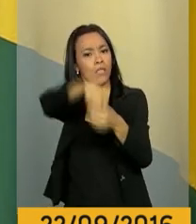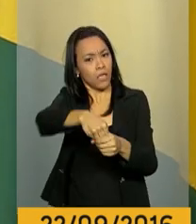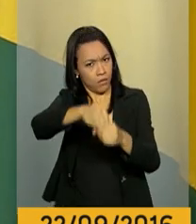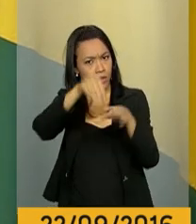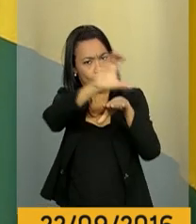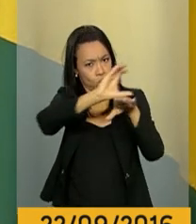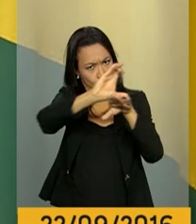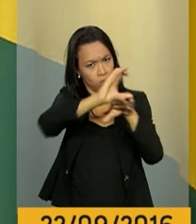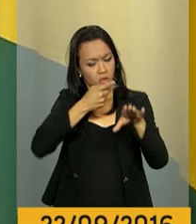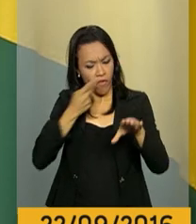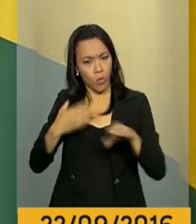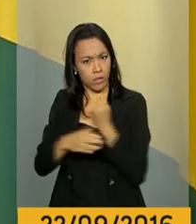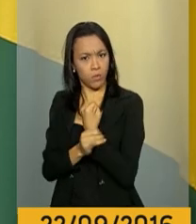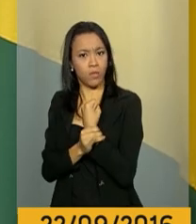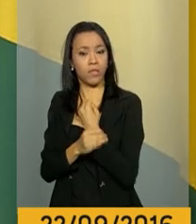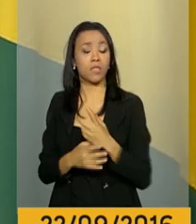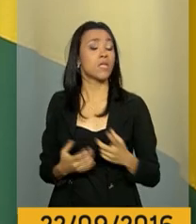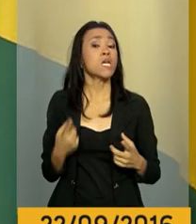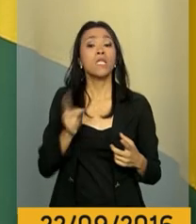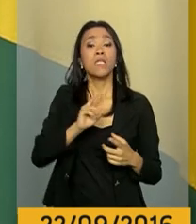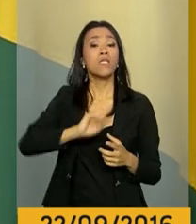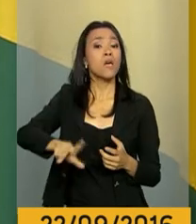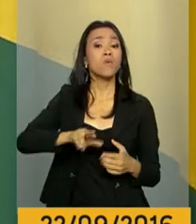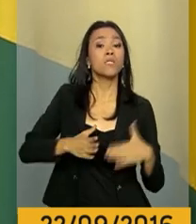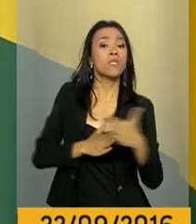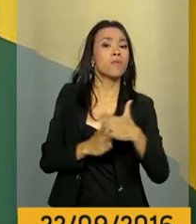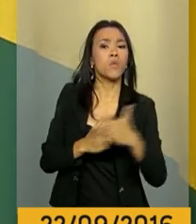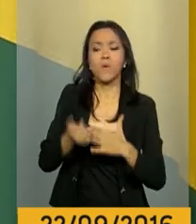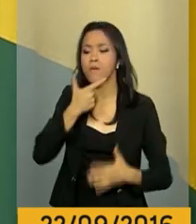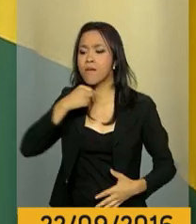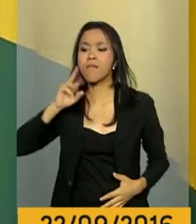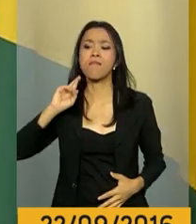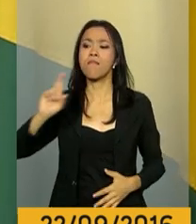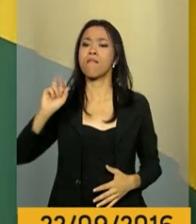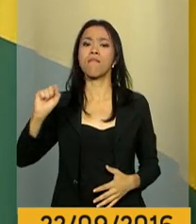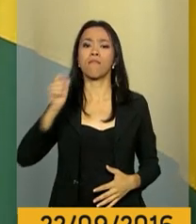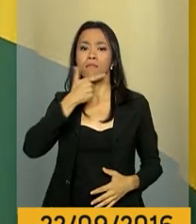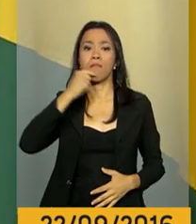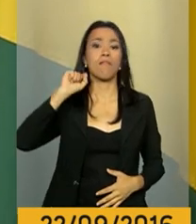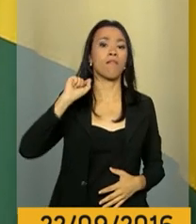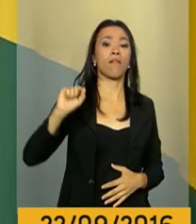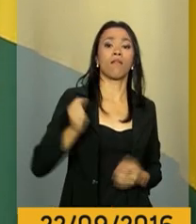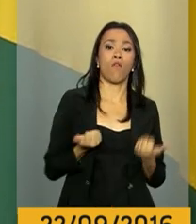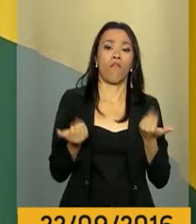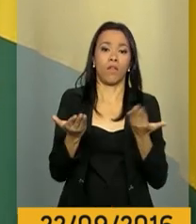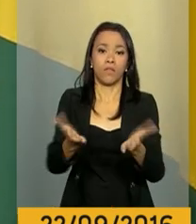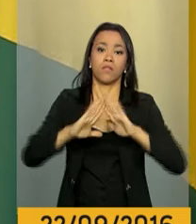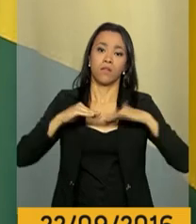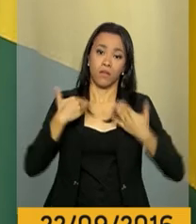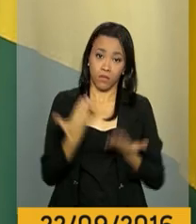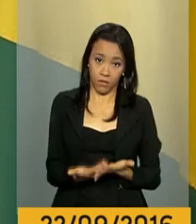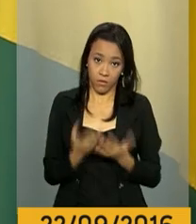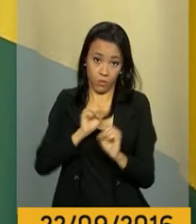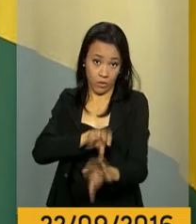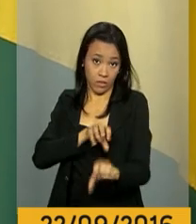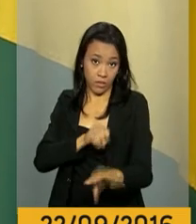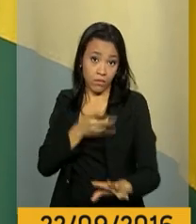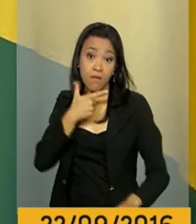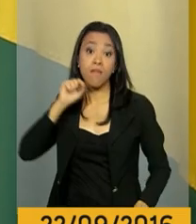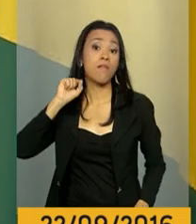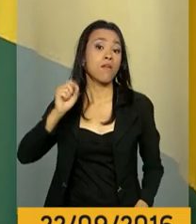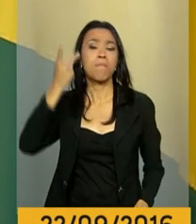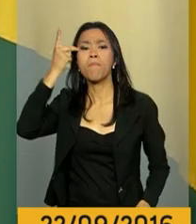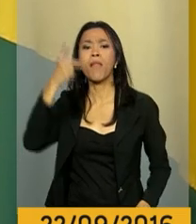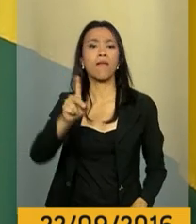toda segurança não se limitou a afirmar por quem deve ser oferecida a educação disse para